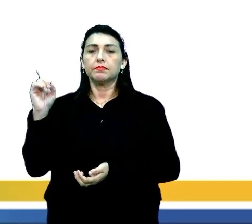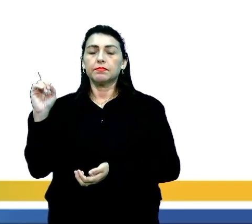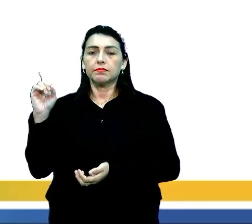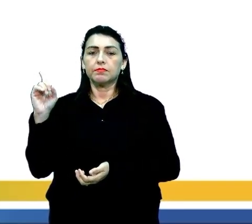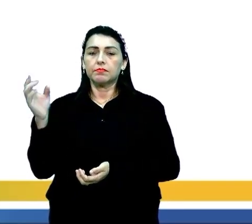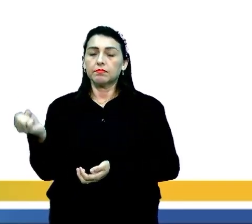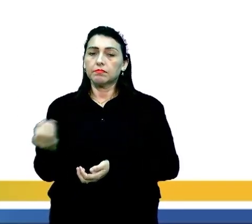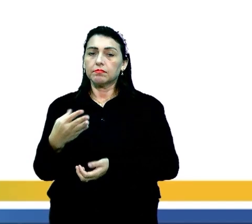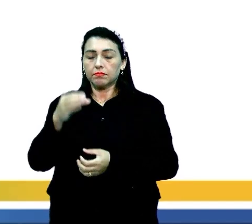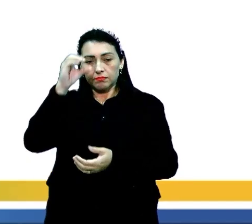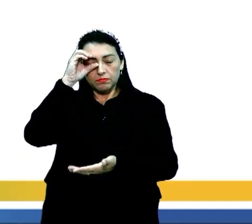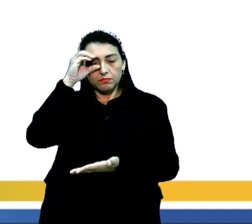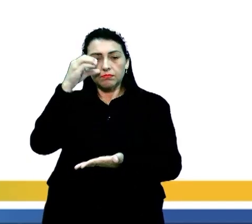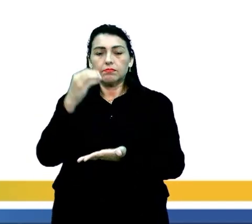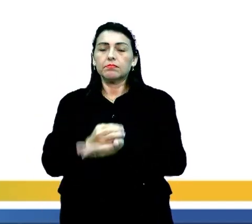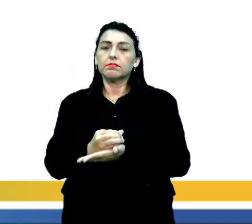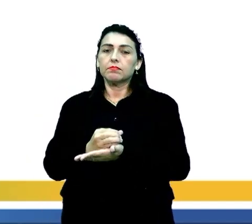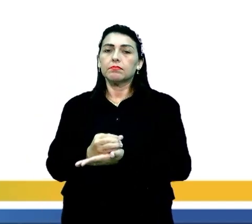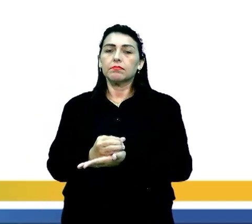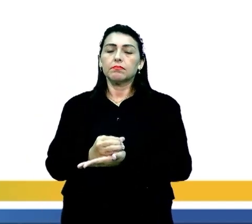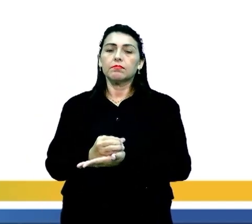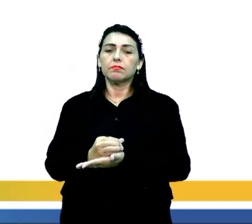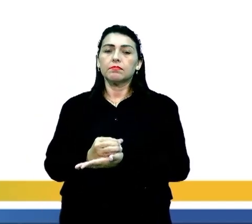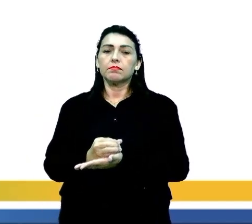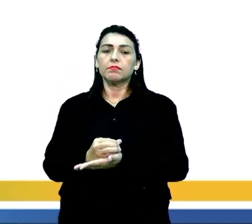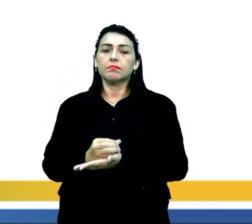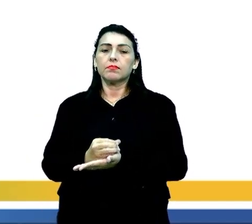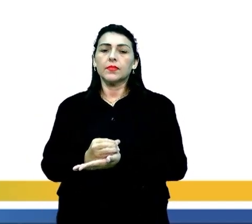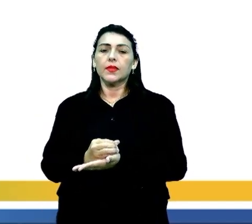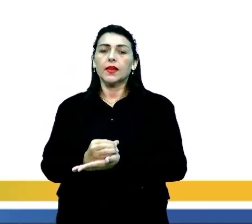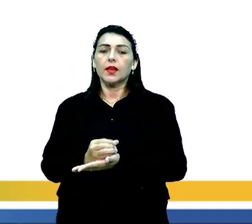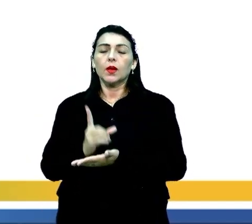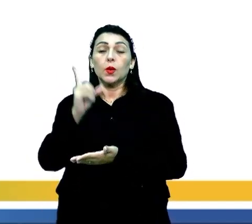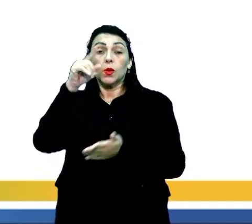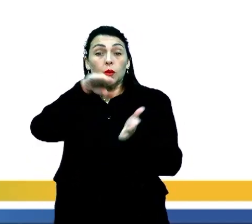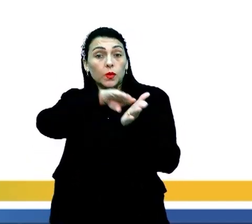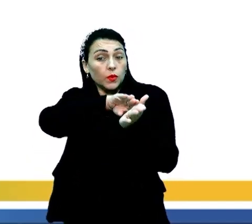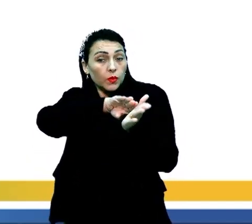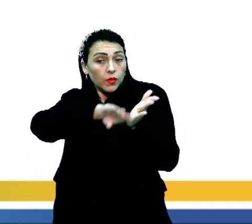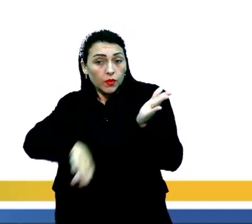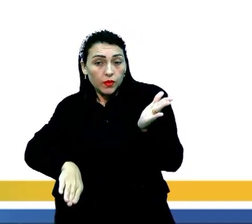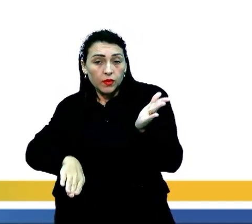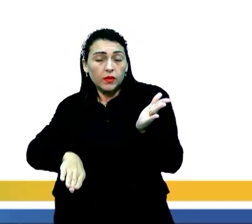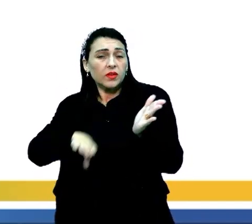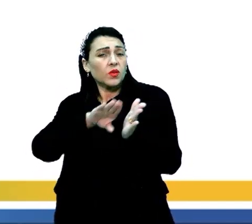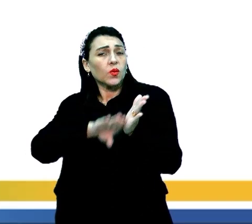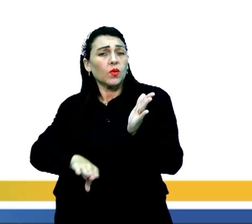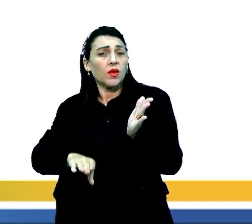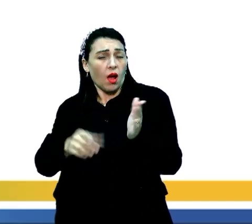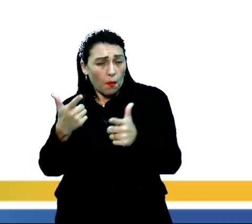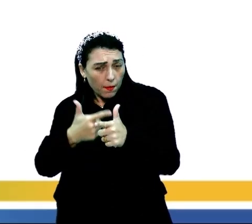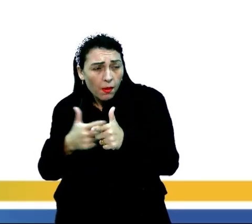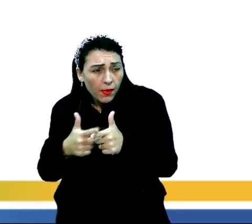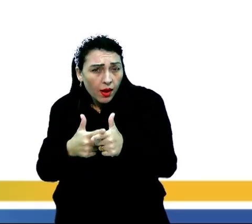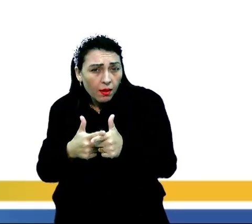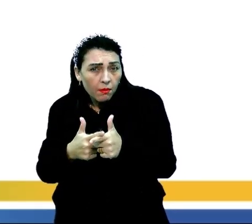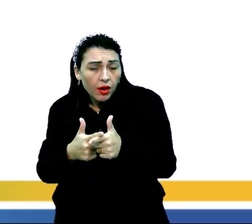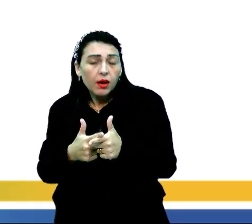a nossa tese, né? A tese seria a situação de exclusão Exclusão é um problema,